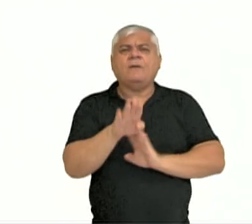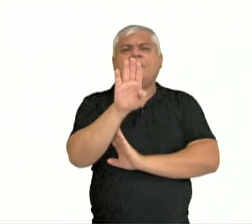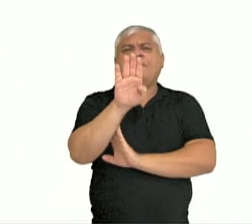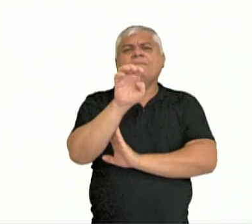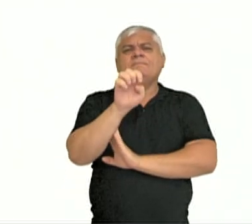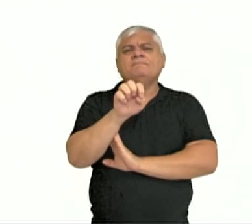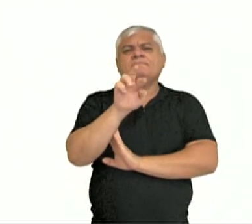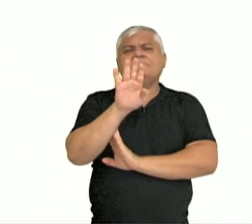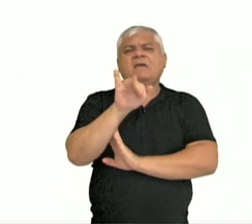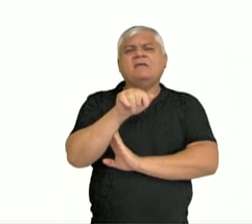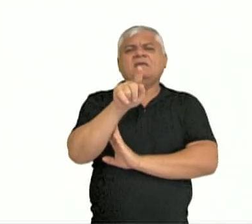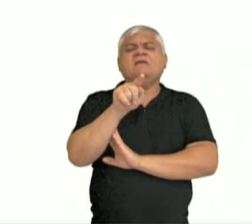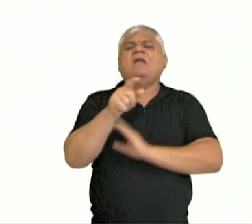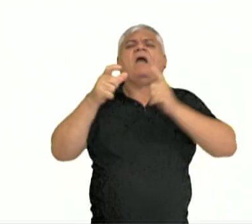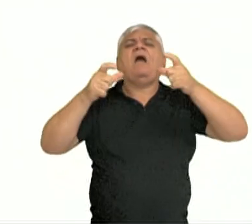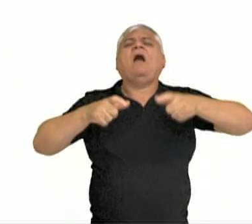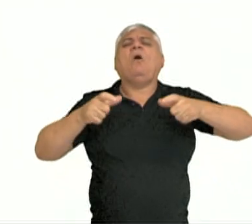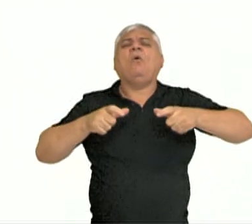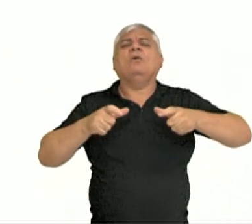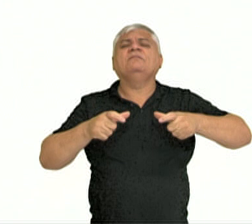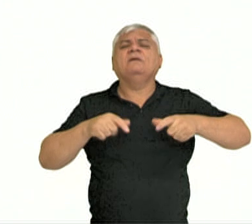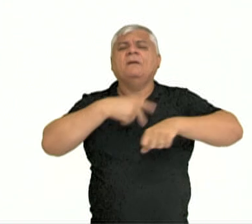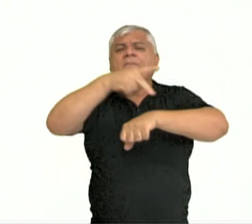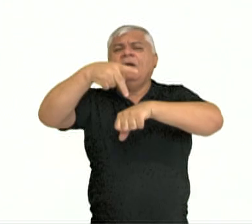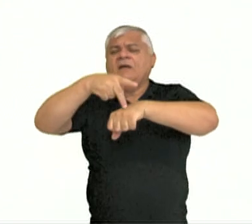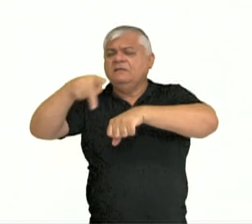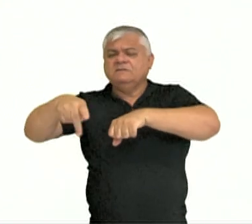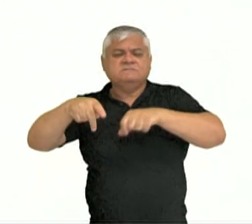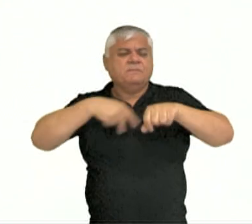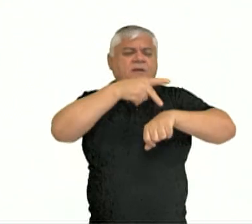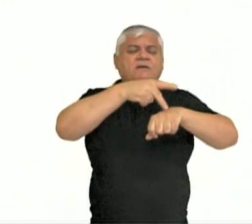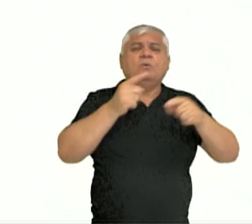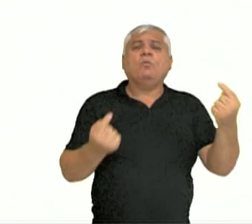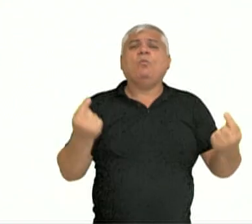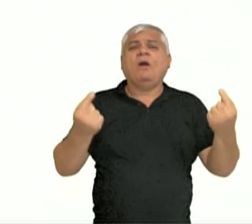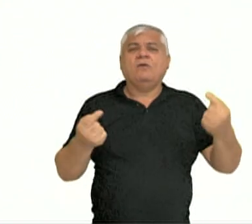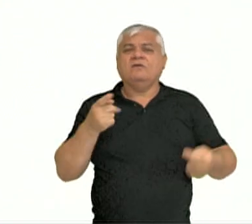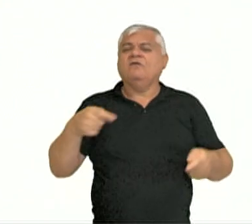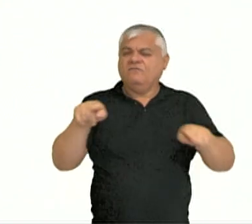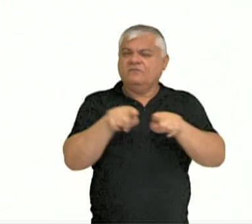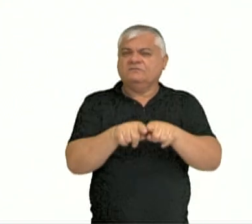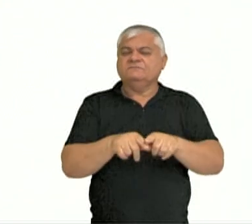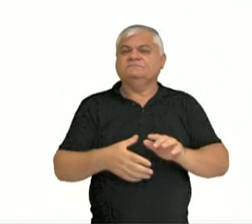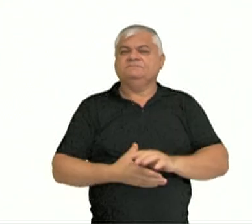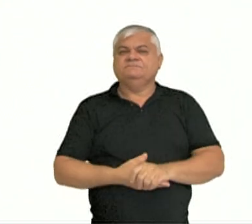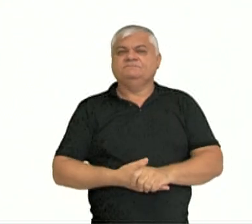está localizado, faz fronteira com quais países e continentes? Daqui a pouquinho voltamos.